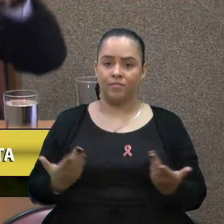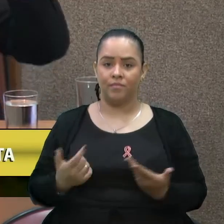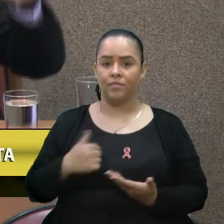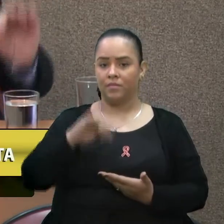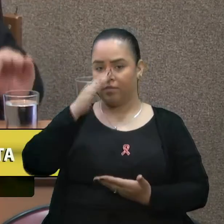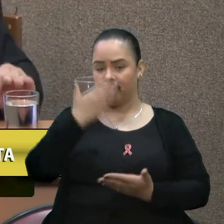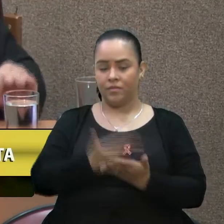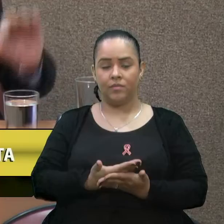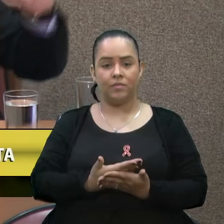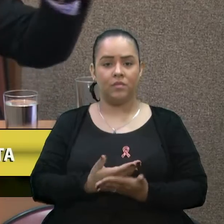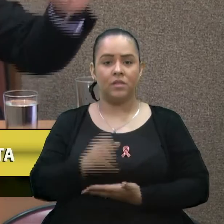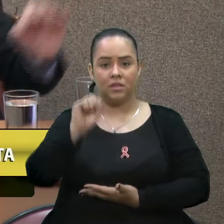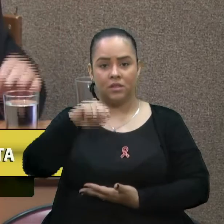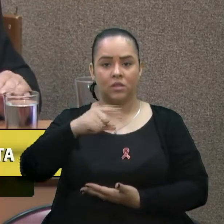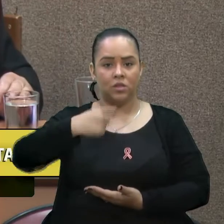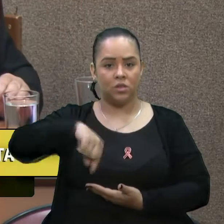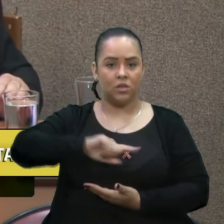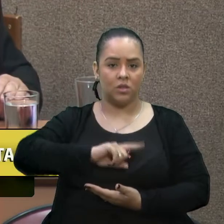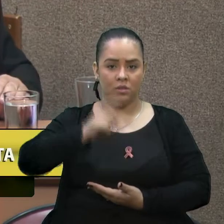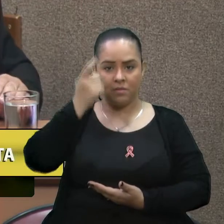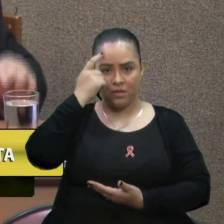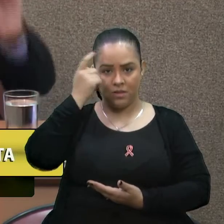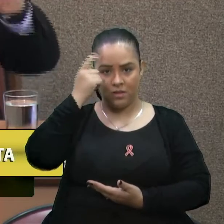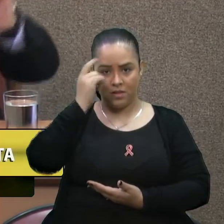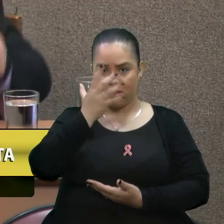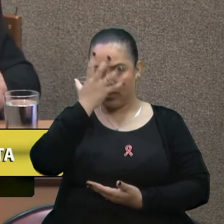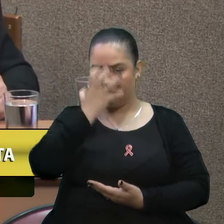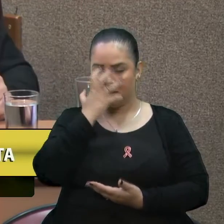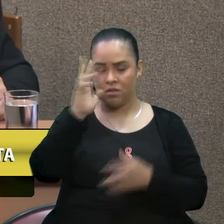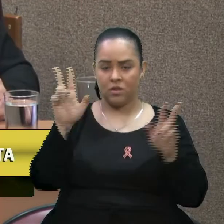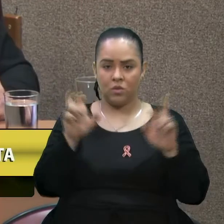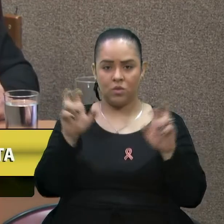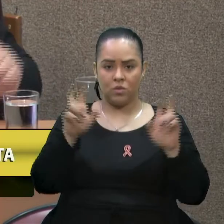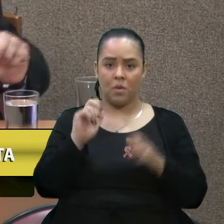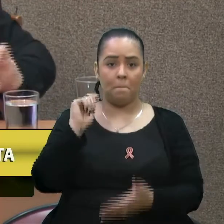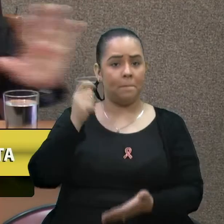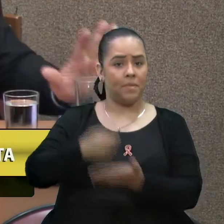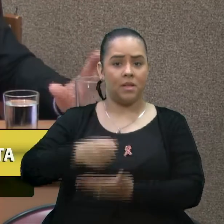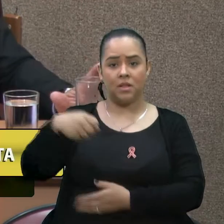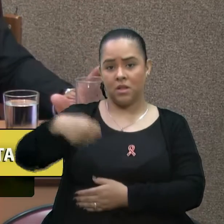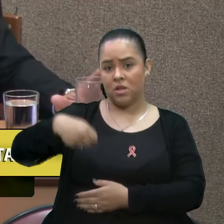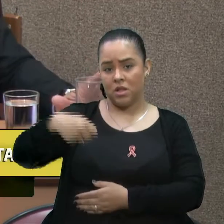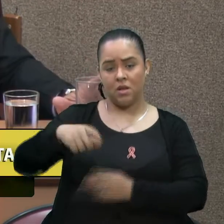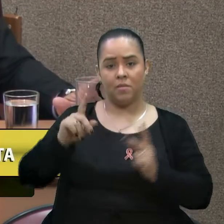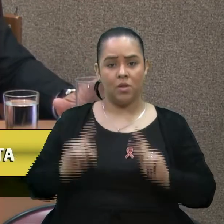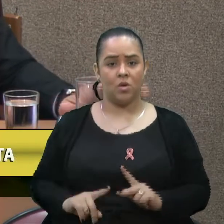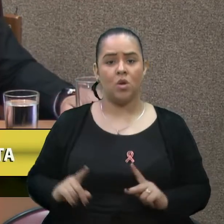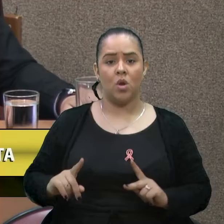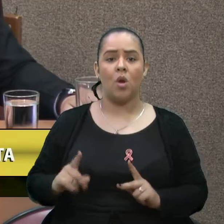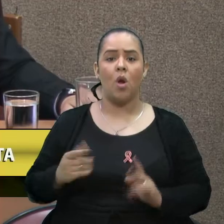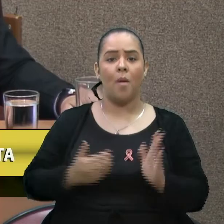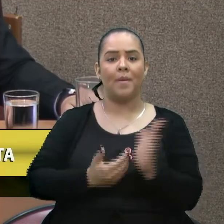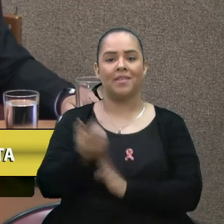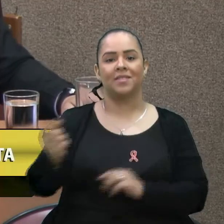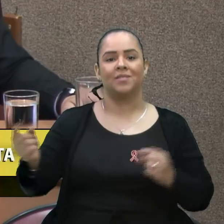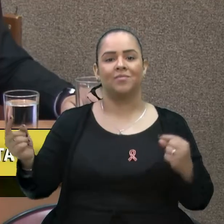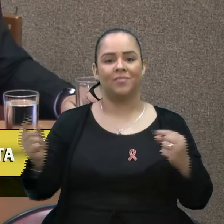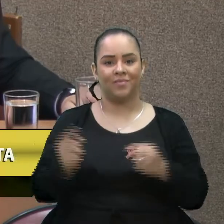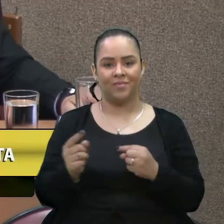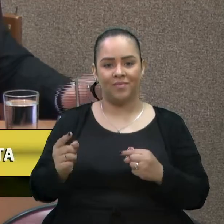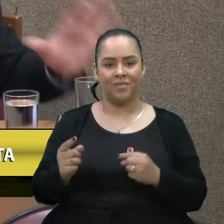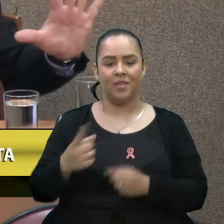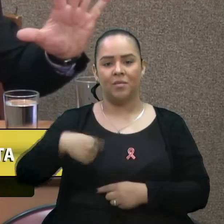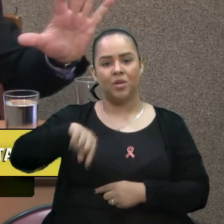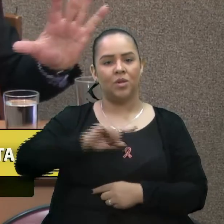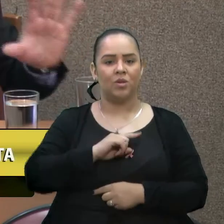teríamos que pensar seriamente nessa questão, né? Paga a sacola, que daí o pessoal começa a diminuir. E eu acho que isso traria para